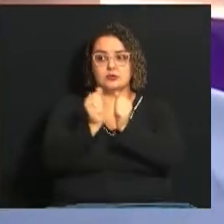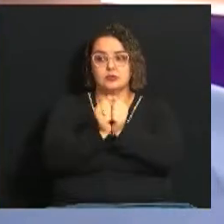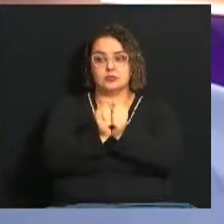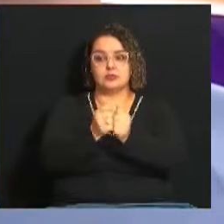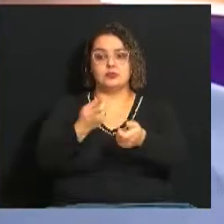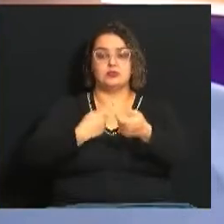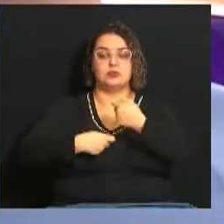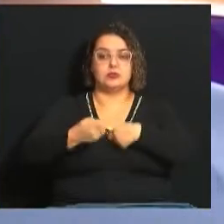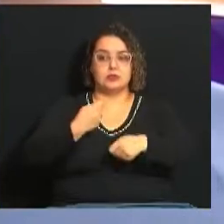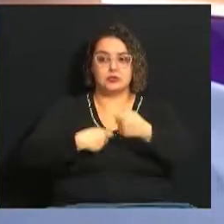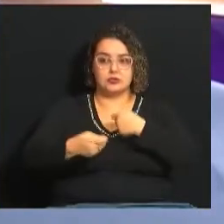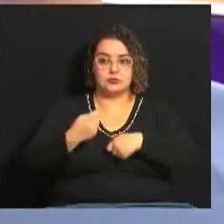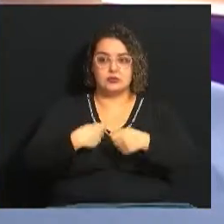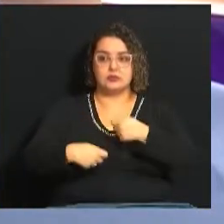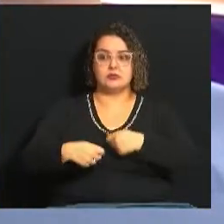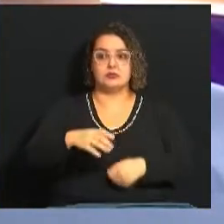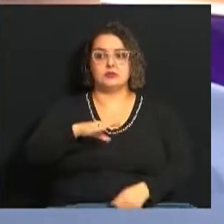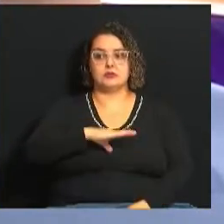administração municipal.